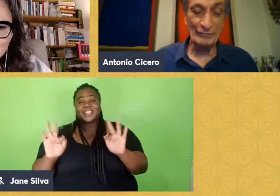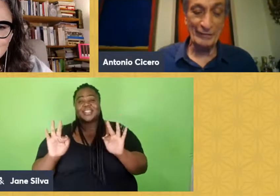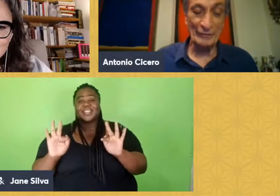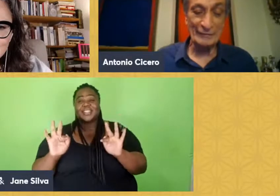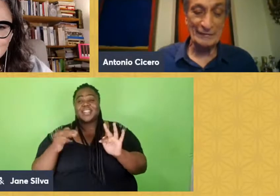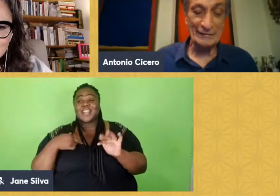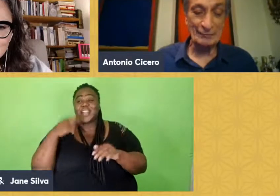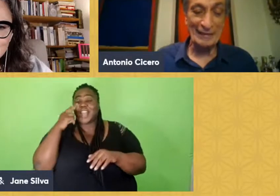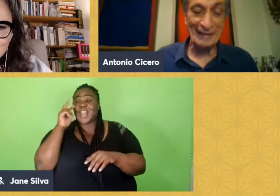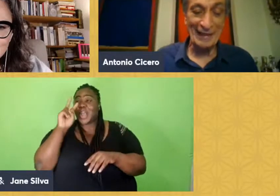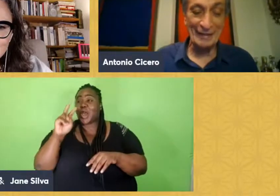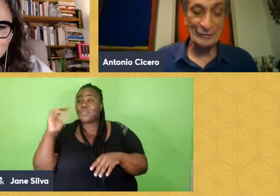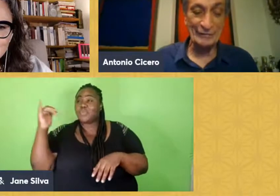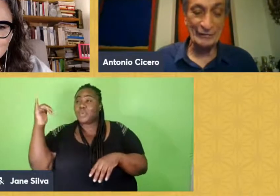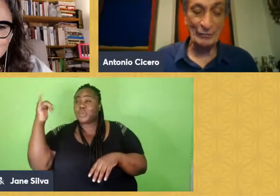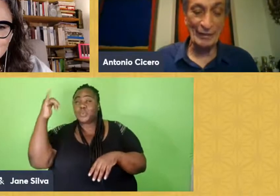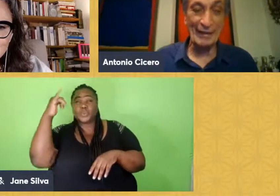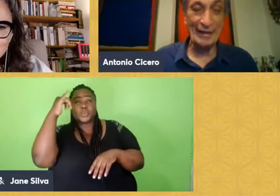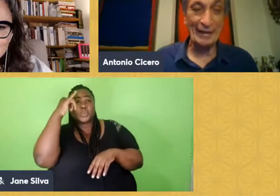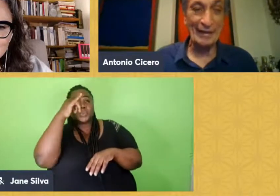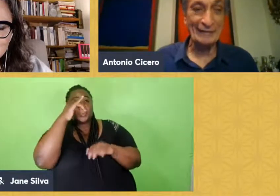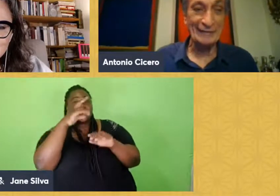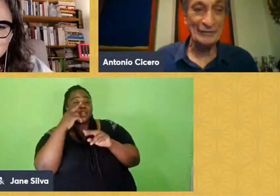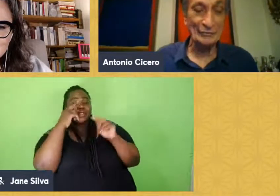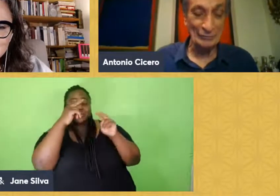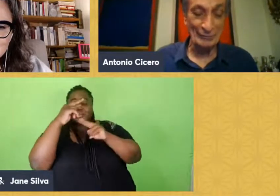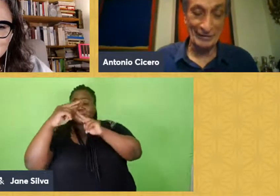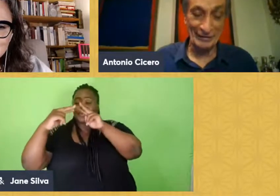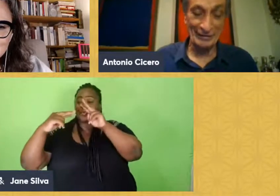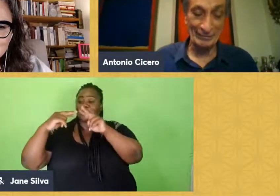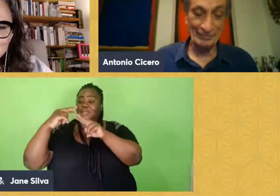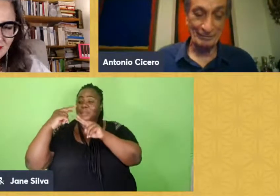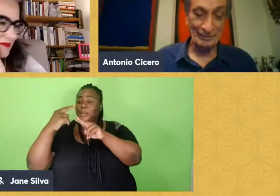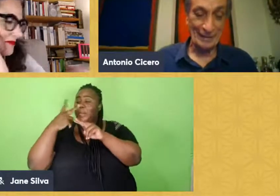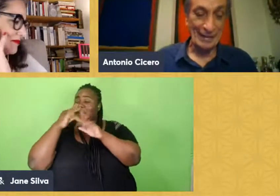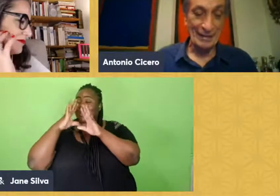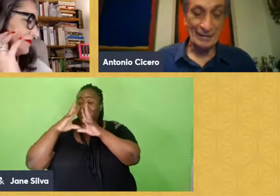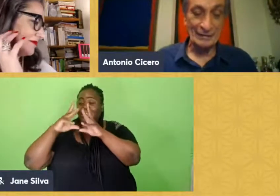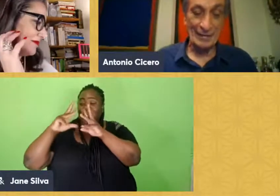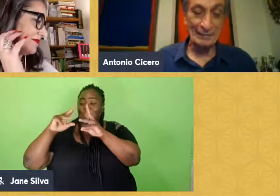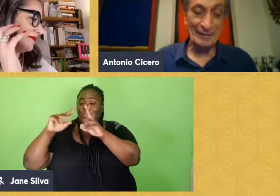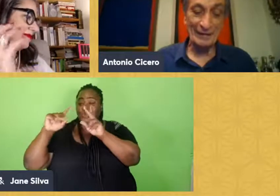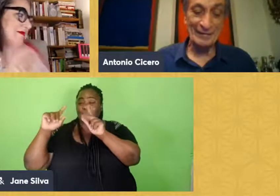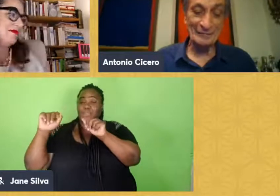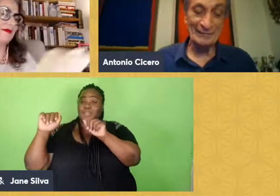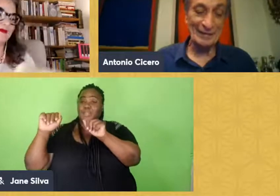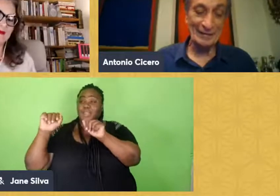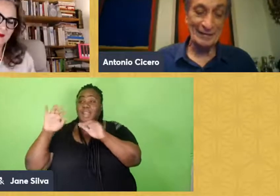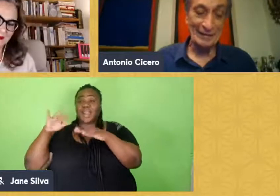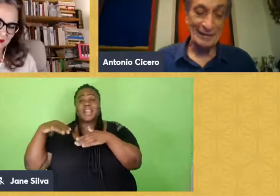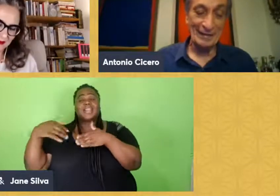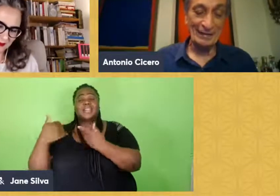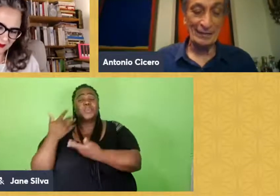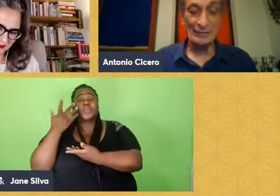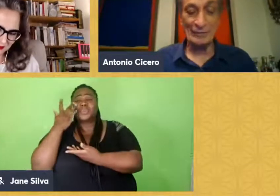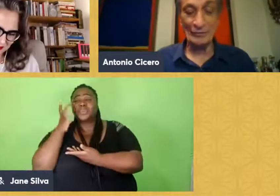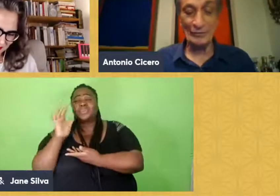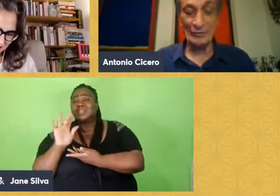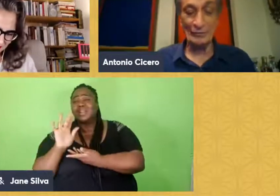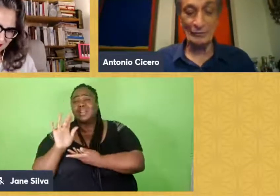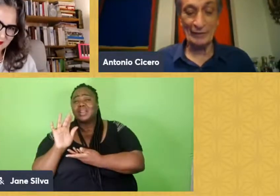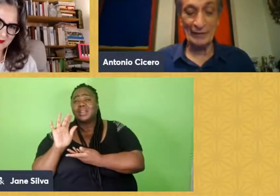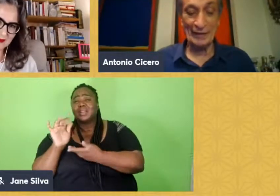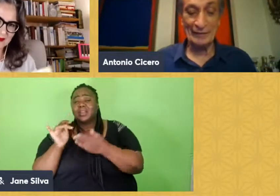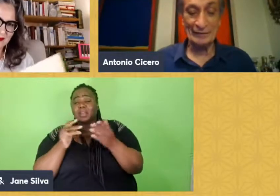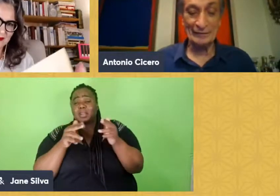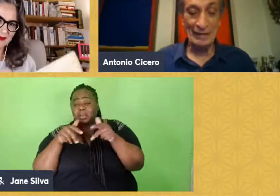um avião se espelhar no seu olhar até sumir. De lá para cá não sei. Caminho ao